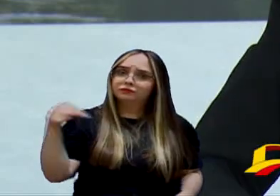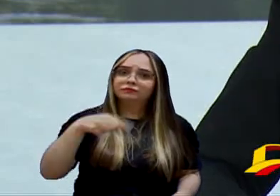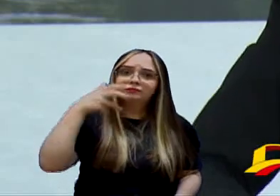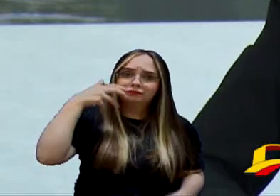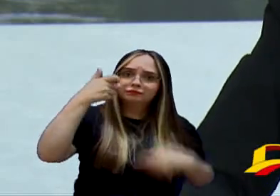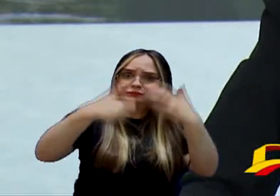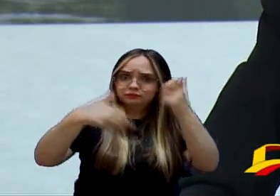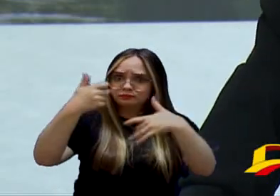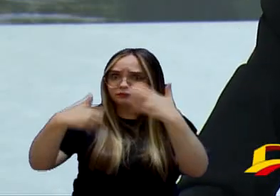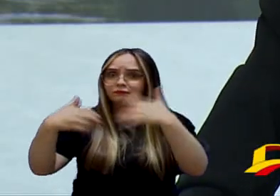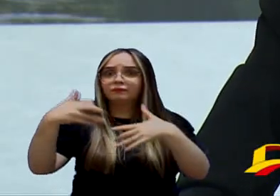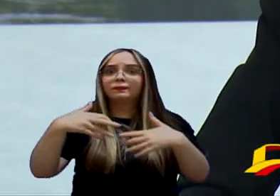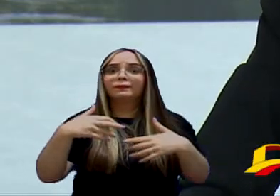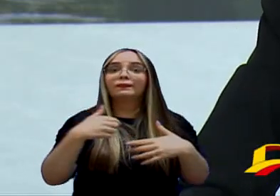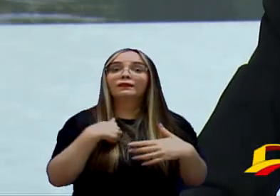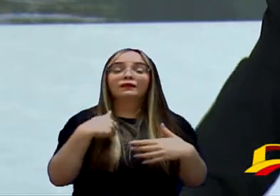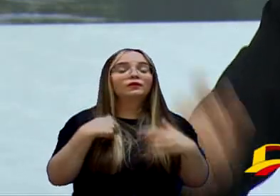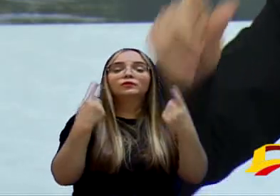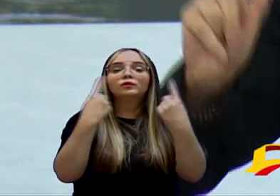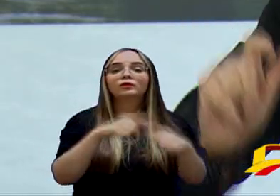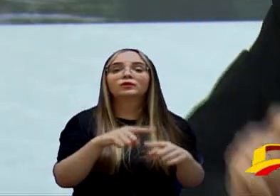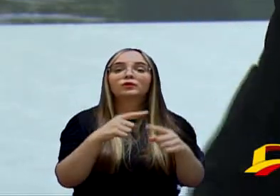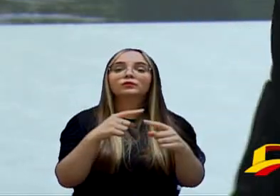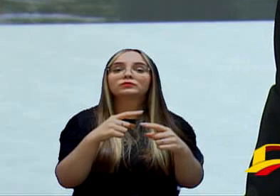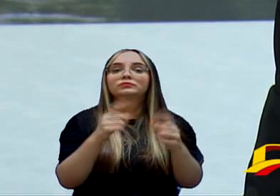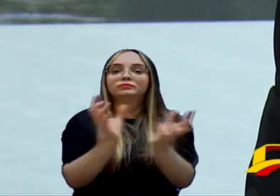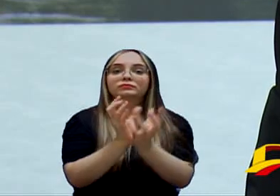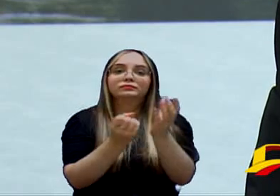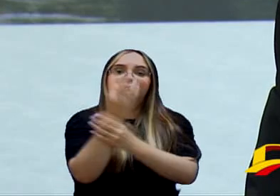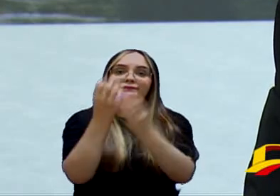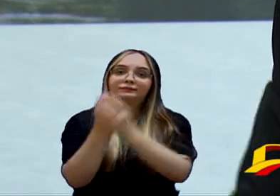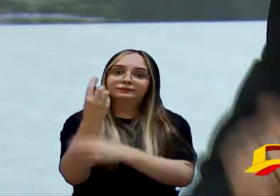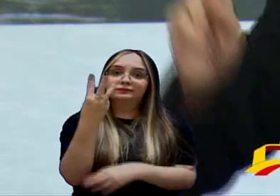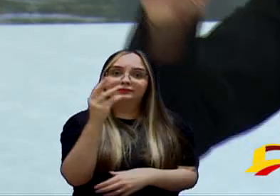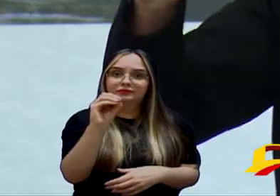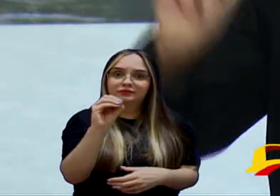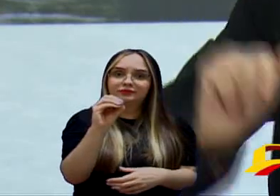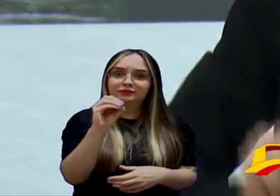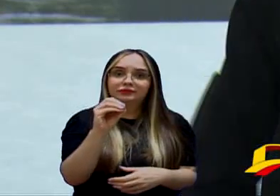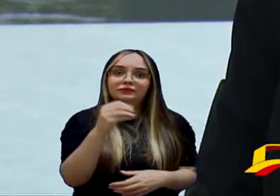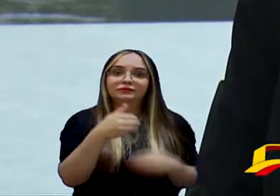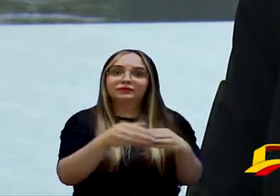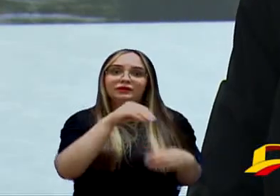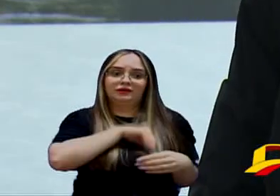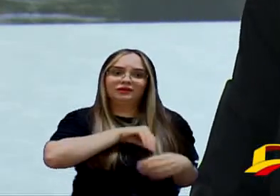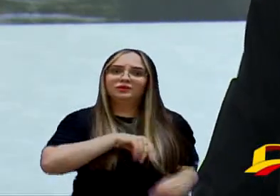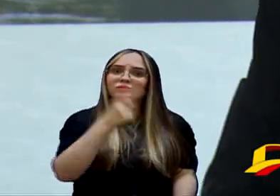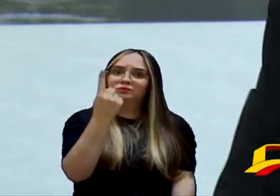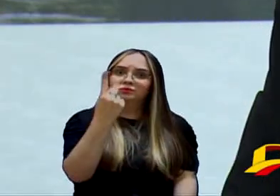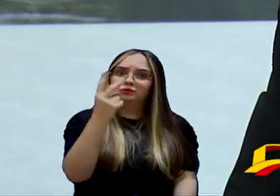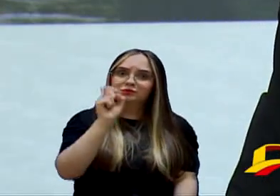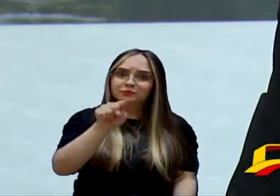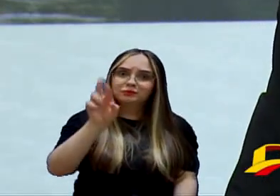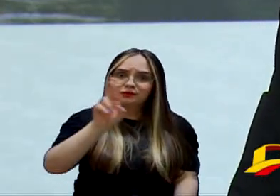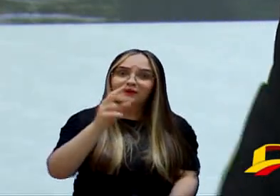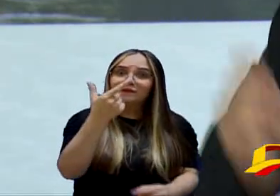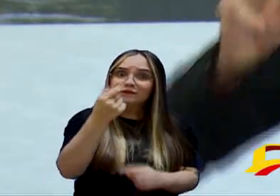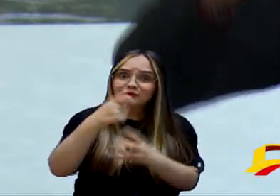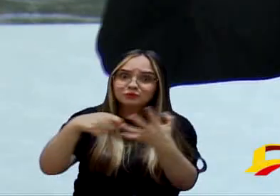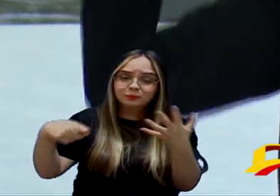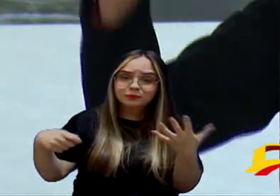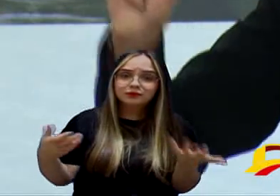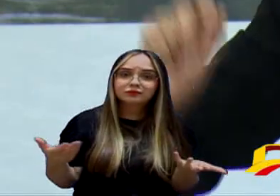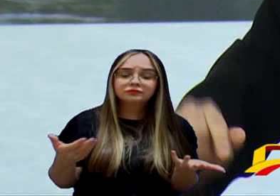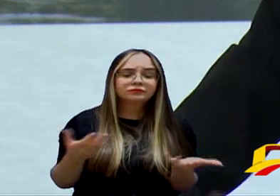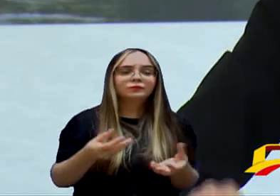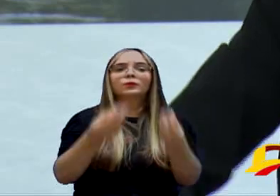a contra a criação de 30 cagos de comissão diretor de área que vai ganhar r$ 12.000 por 20 meses que